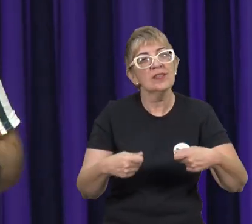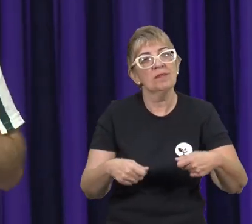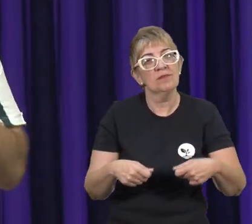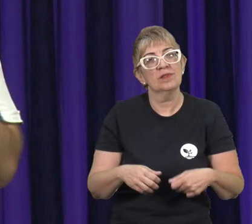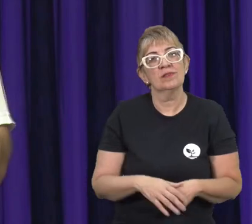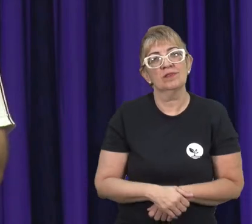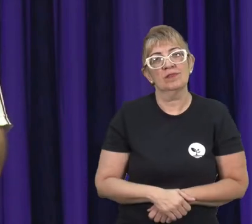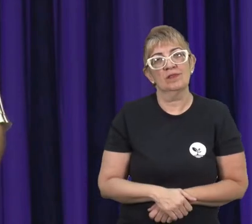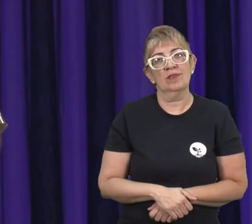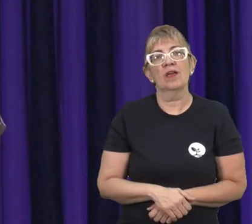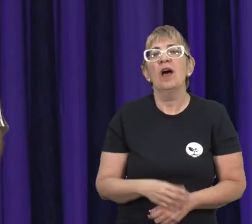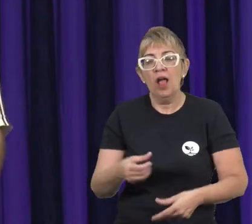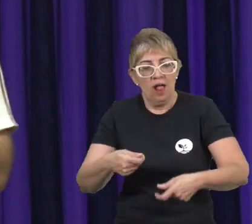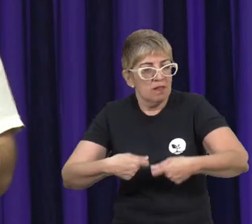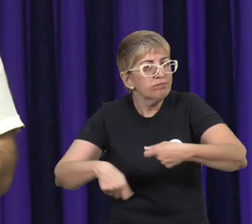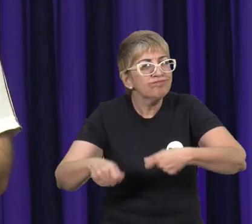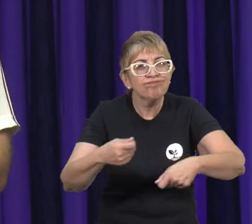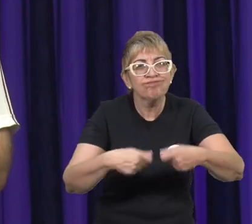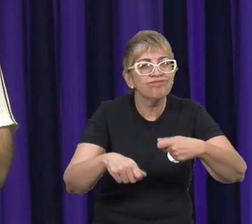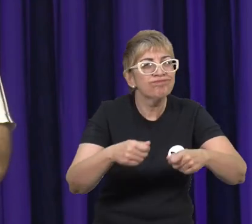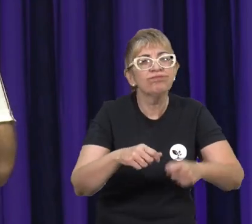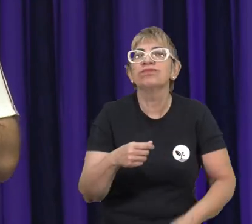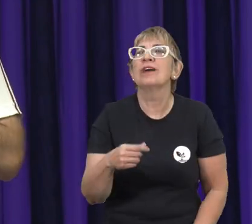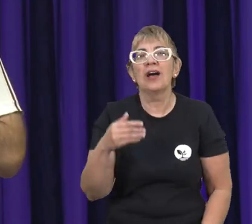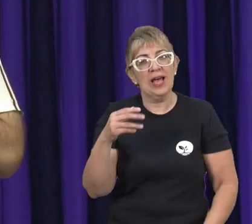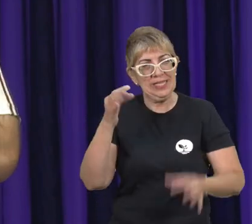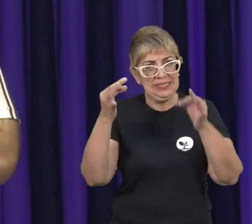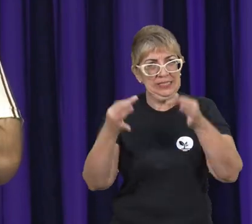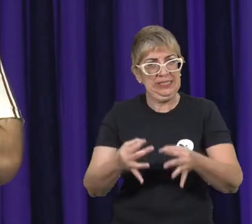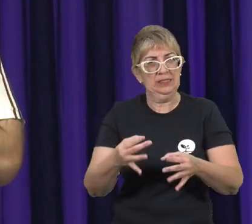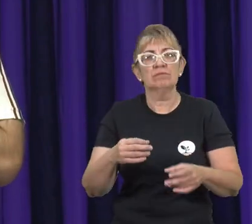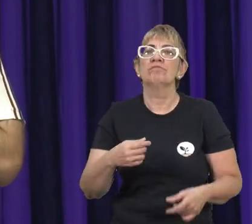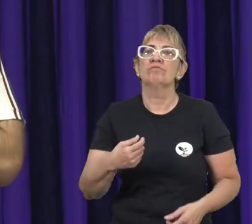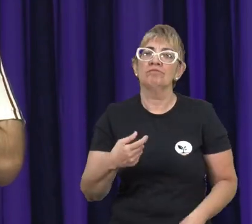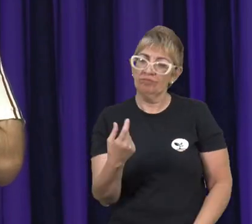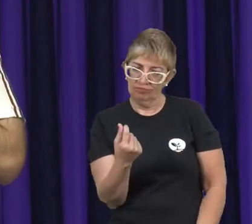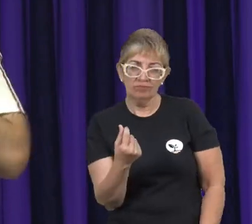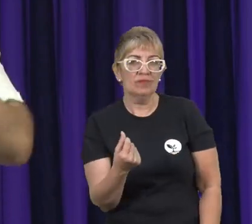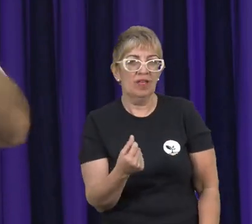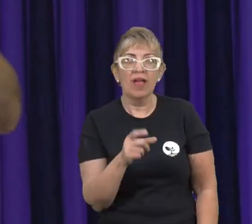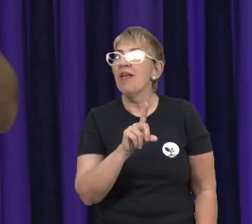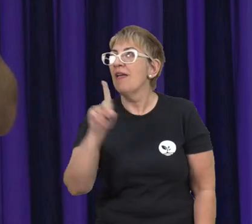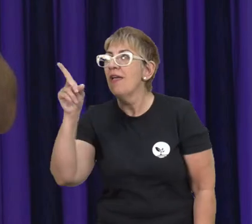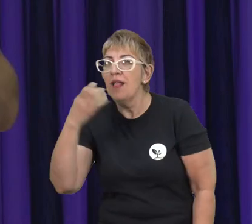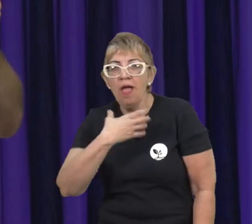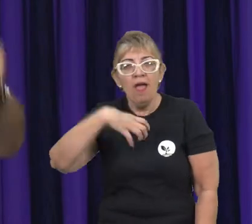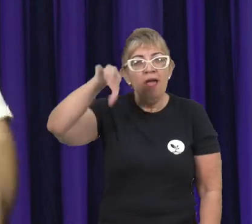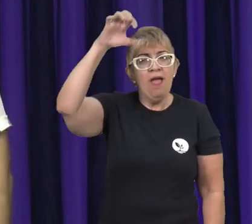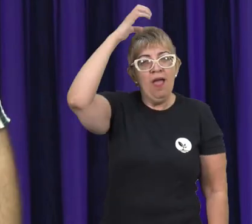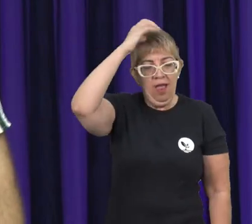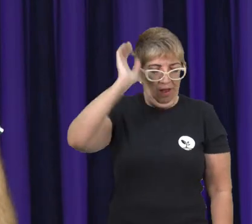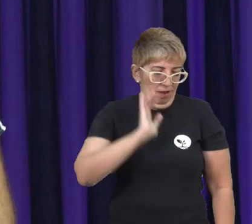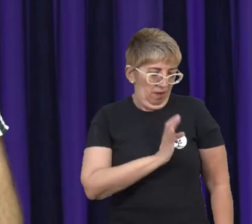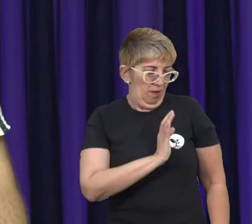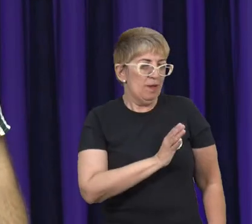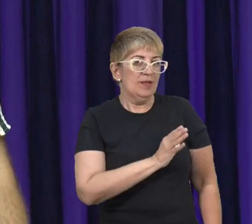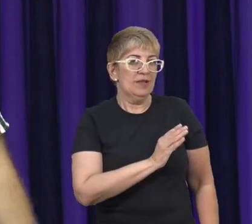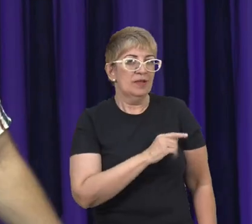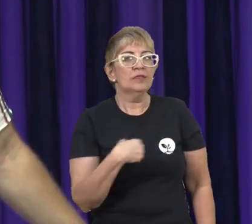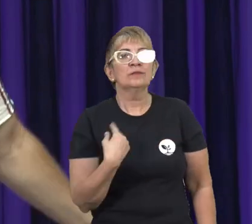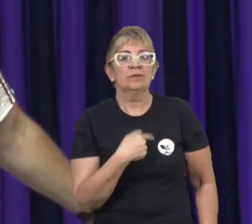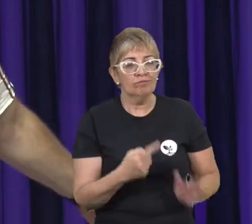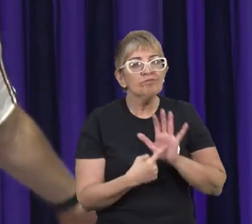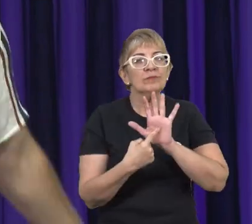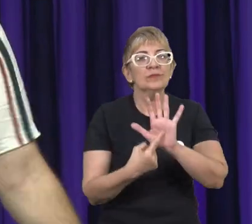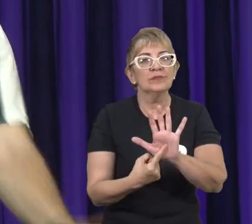como nós lidamos com os nossos recursos, porque Ele é o Rei dos nossos corações e nós sinalizamos o retorno definitivo desse